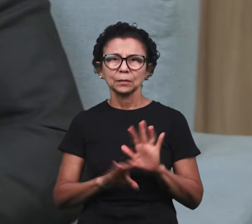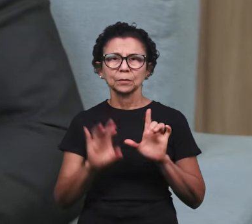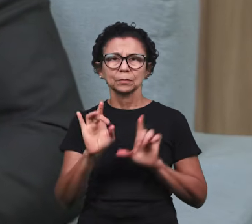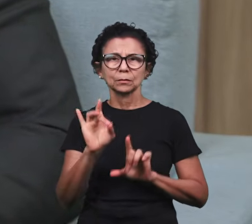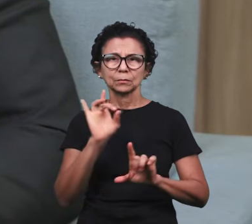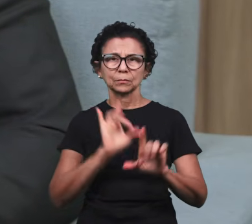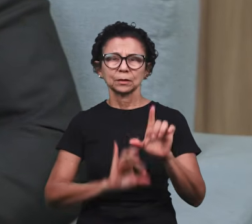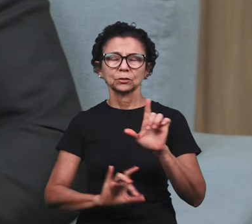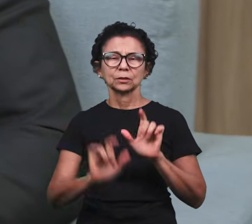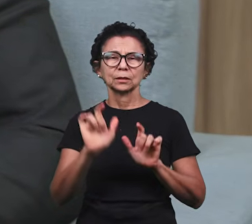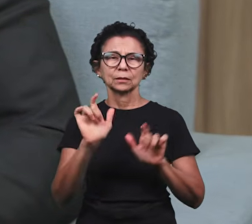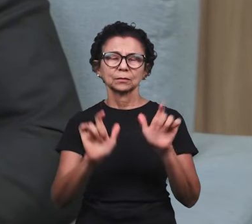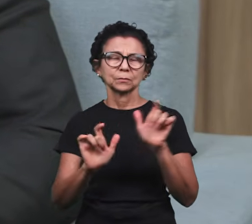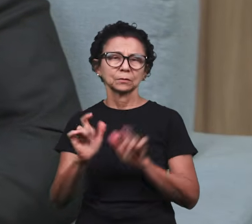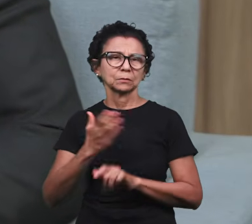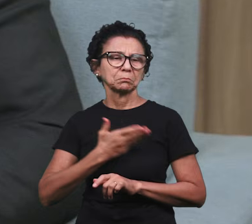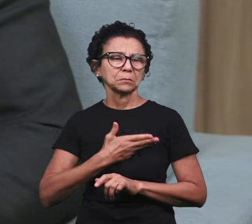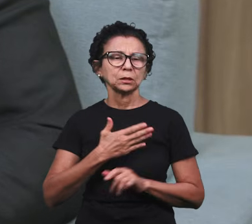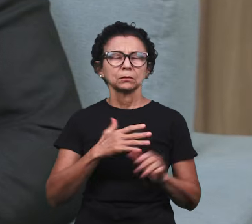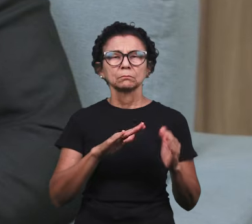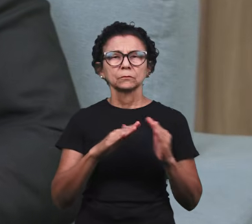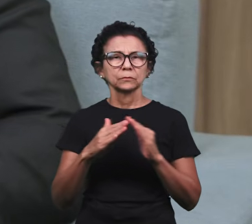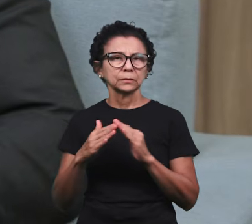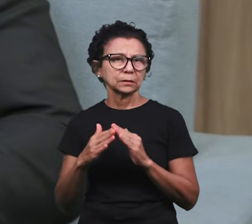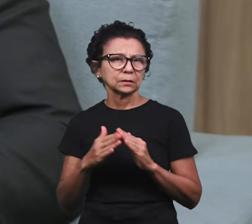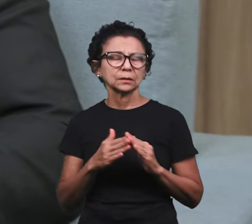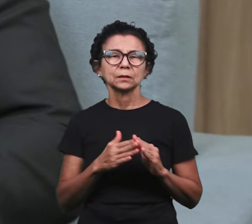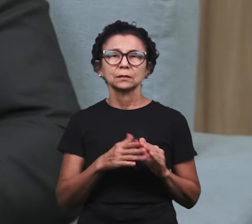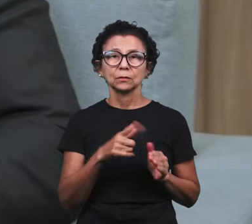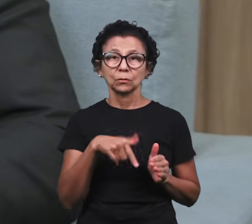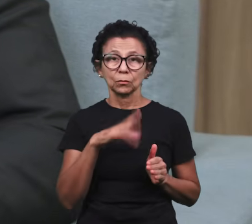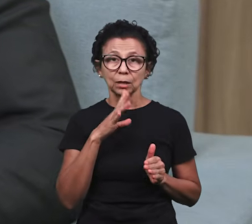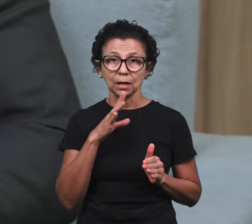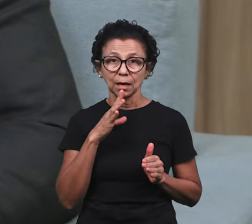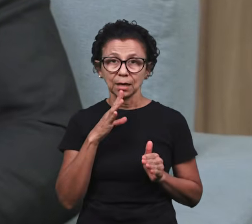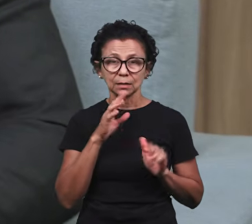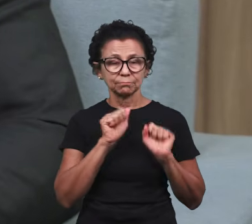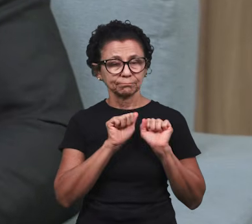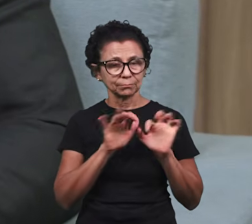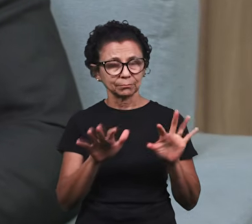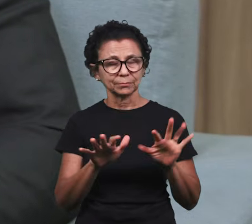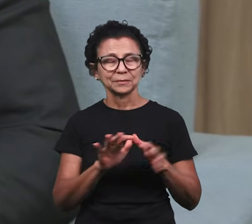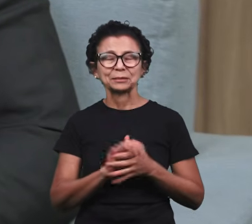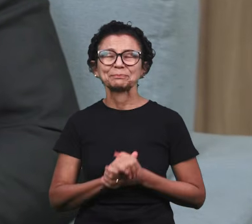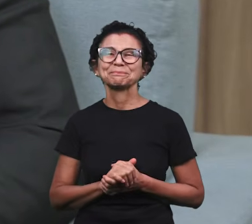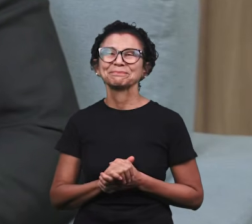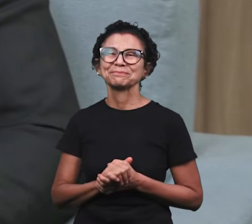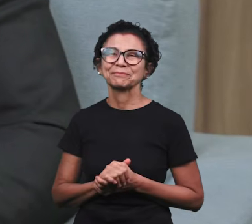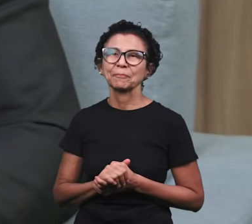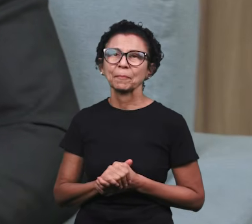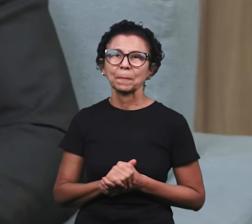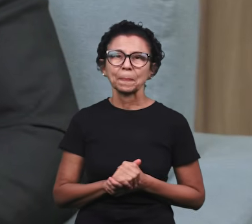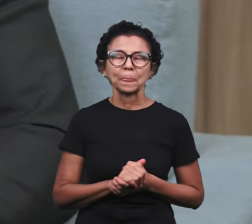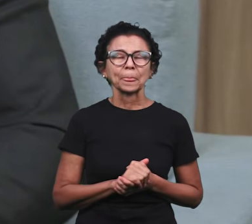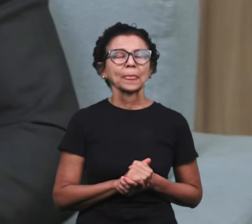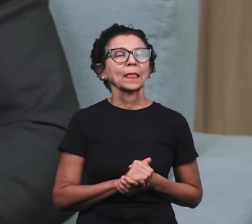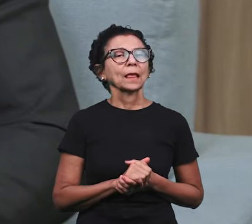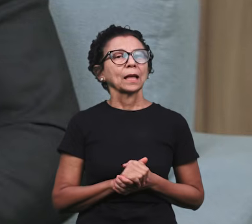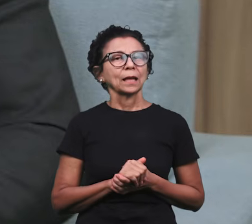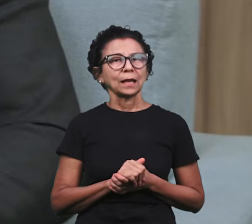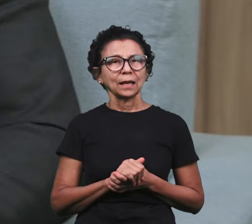de trabalho, todos aqueles que você conhece, envia, manda o link do programa para ele. Quanto mais este programa for